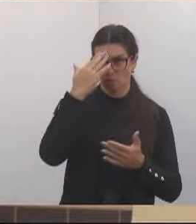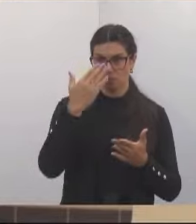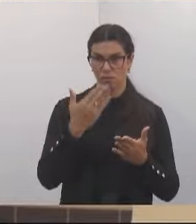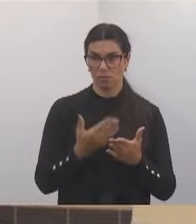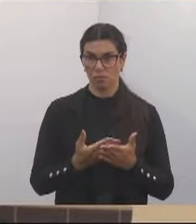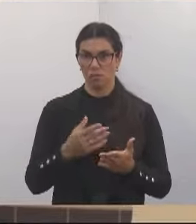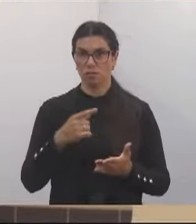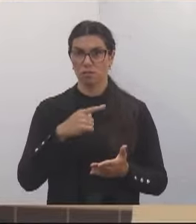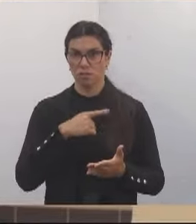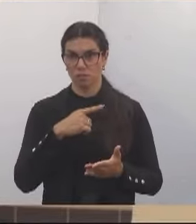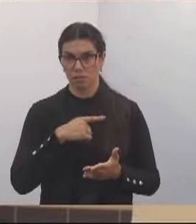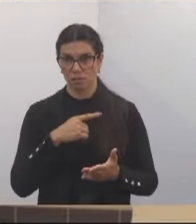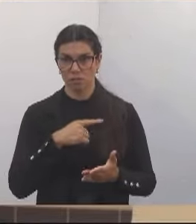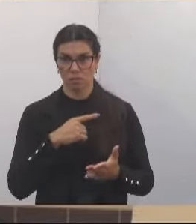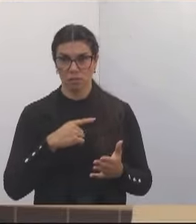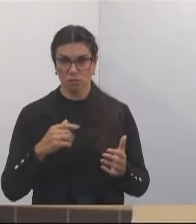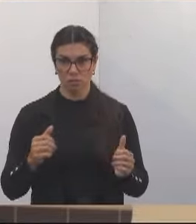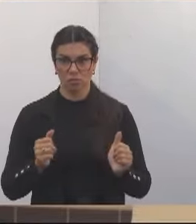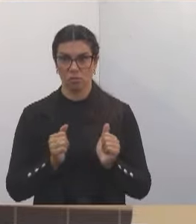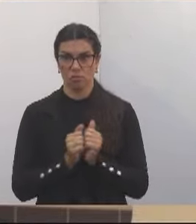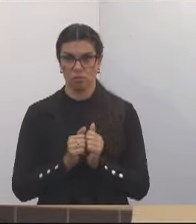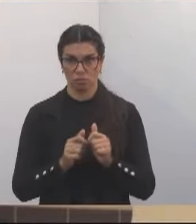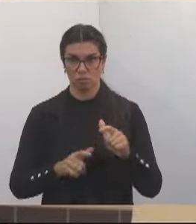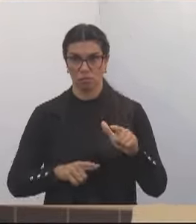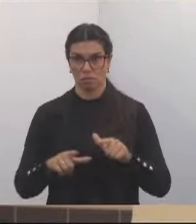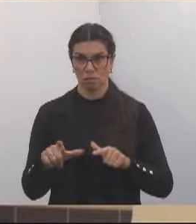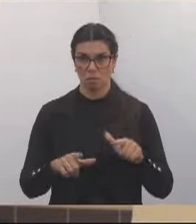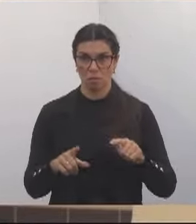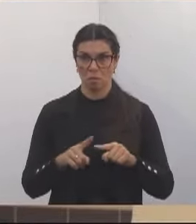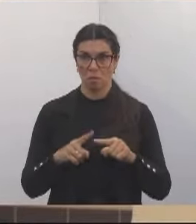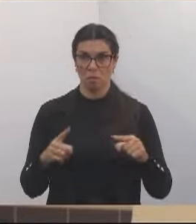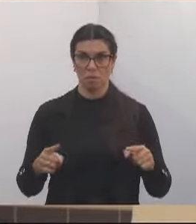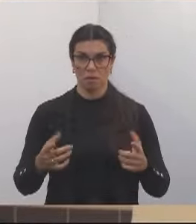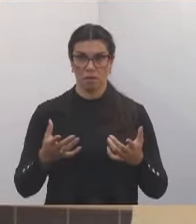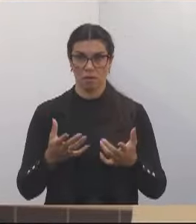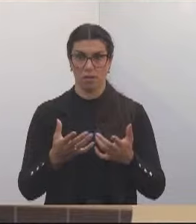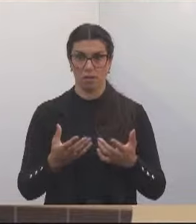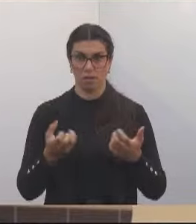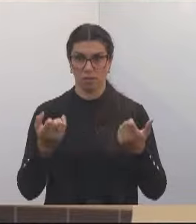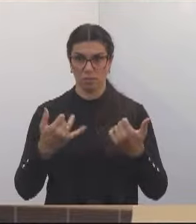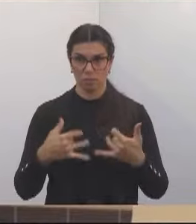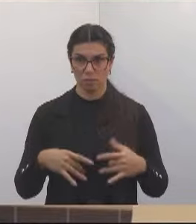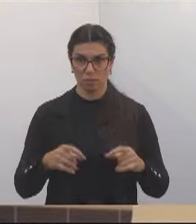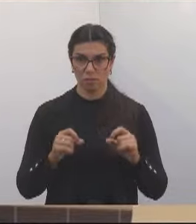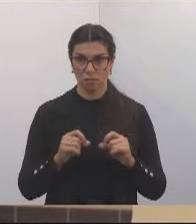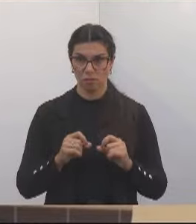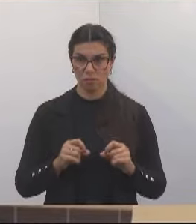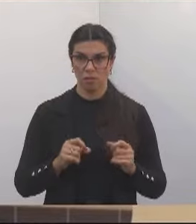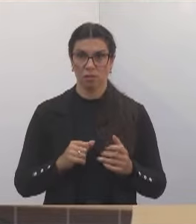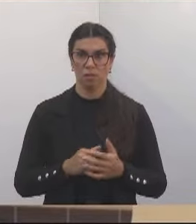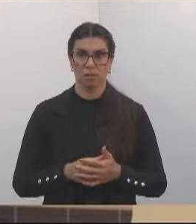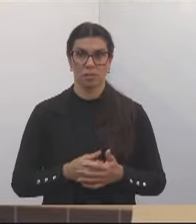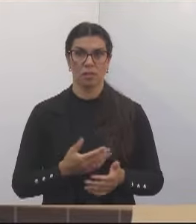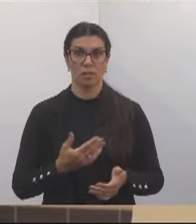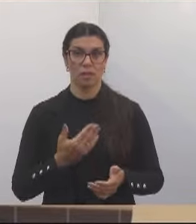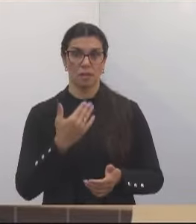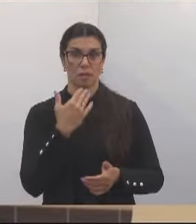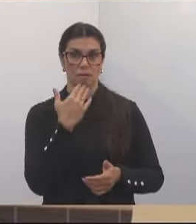pelo qual exerça a vereança. Isso quer dizer o quê? Que exigir do assessor, não